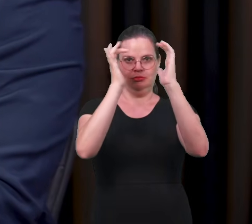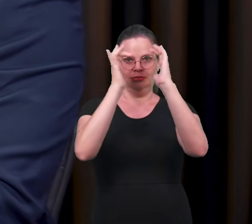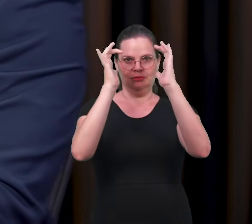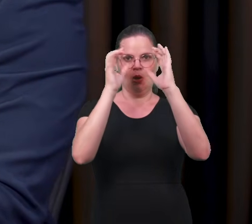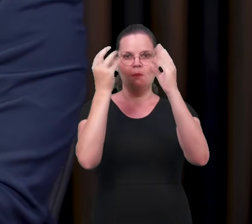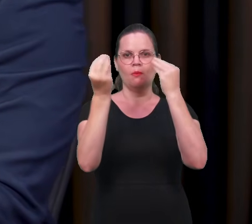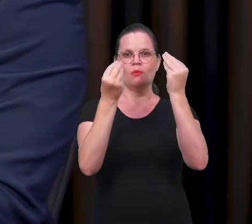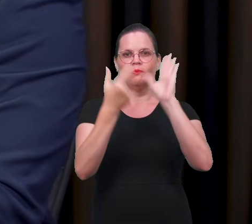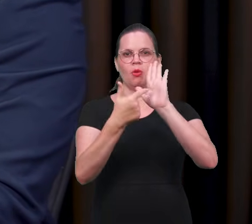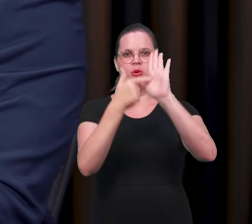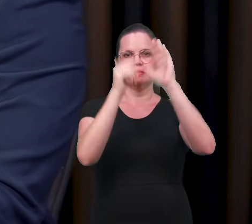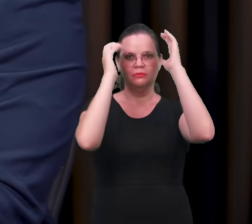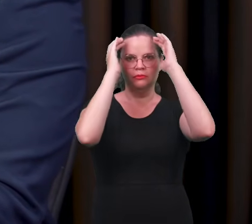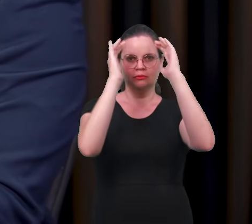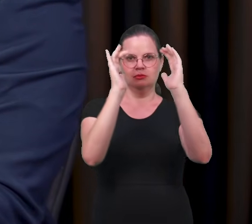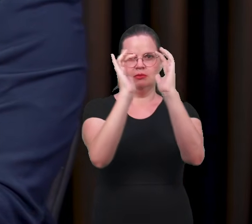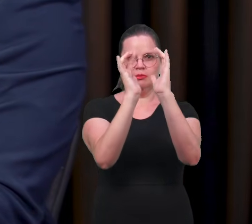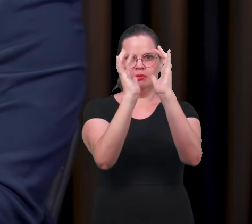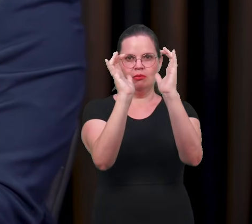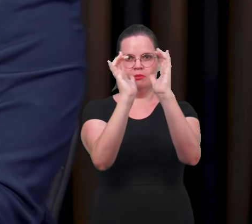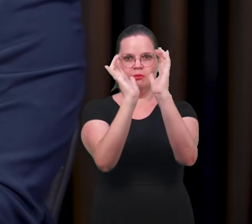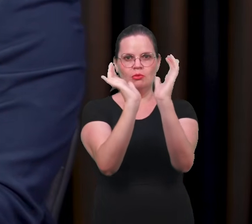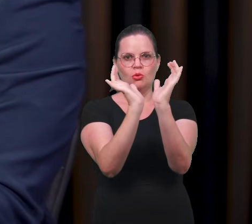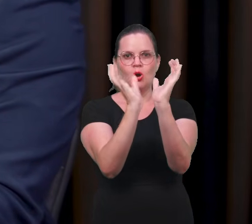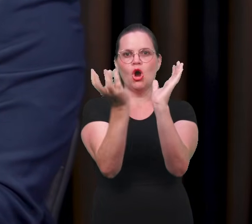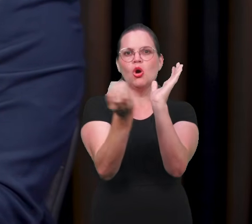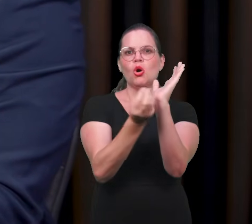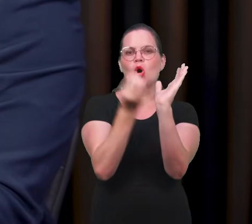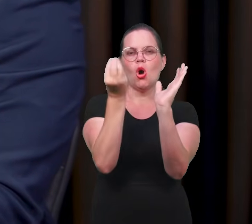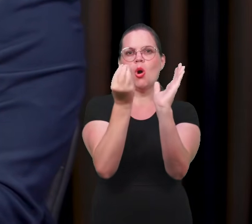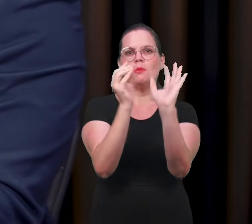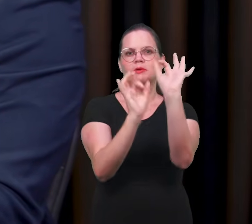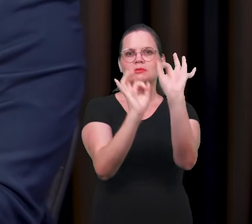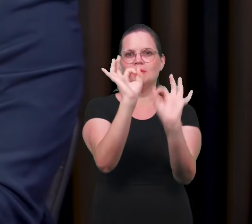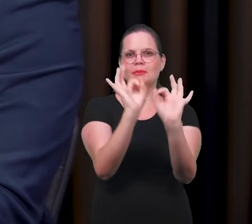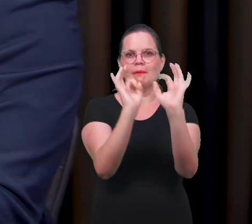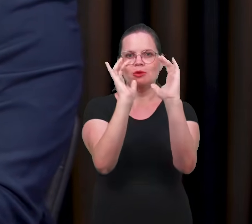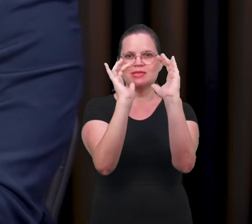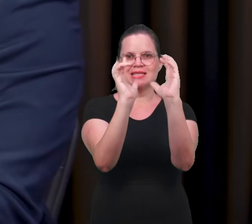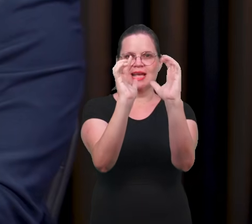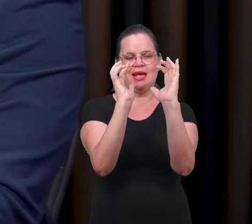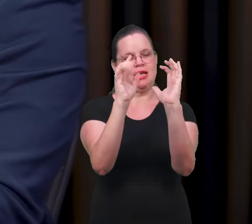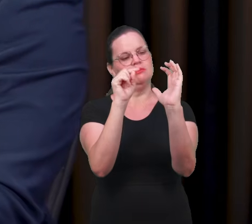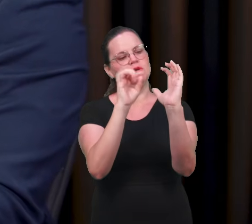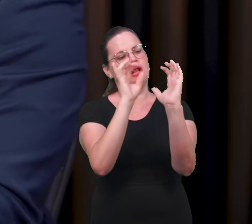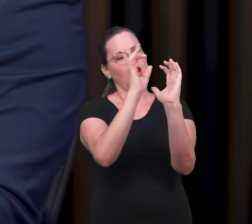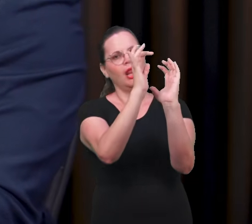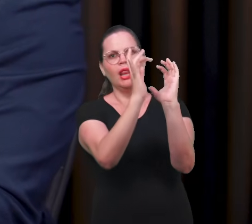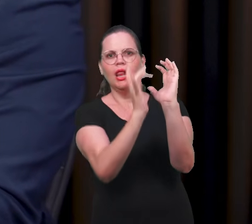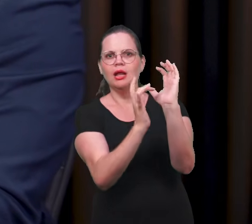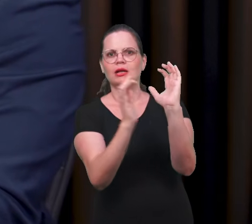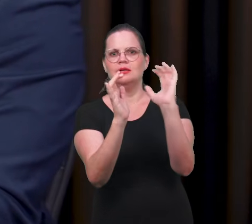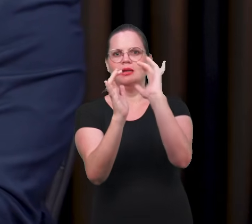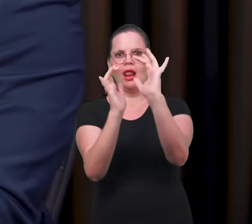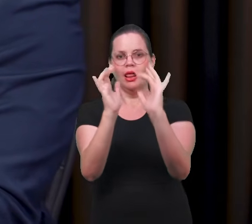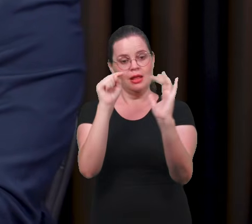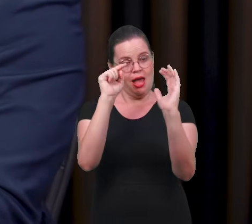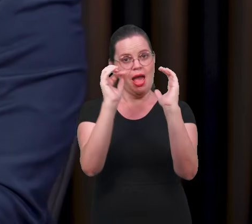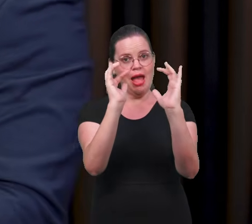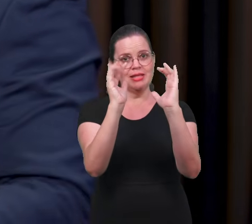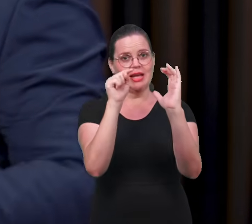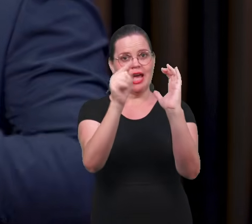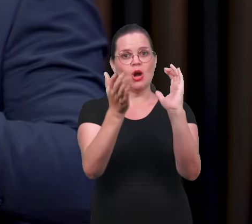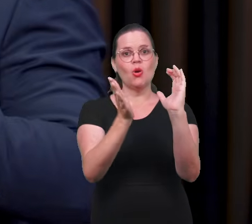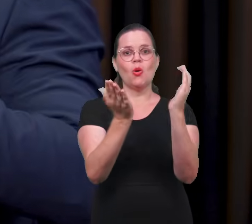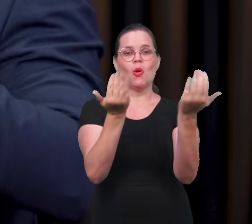trazendo um pouco mais da parte estrutural do cérebro, desse coração emocional que